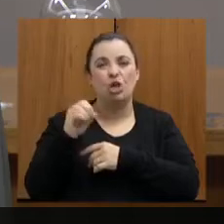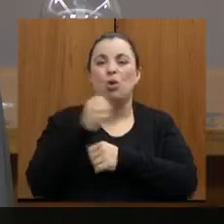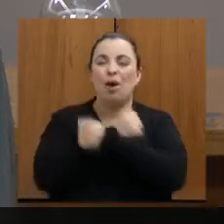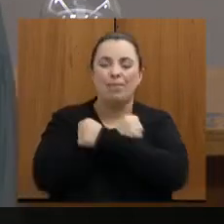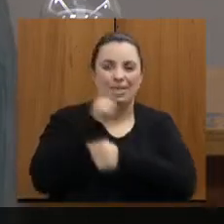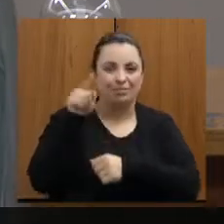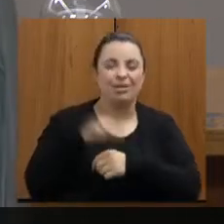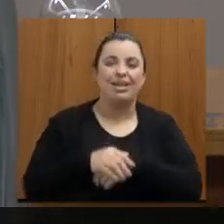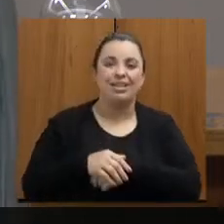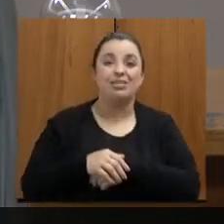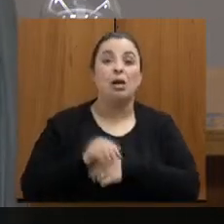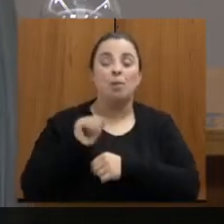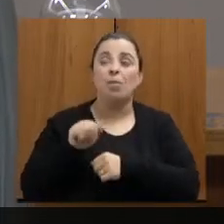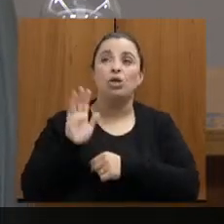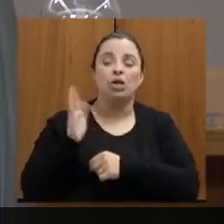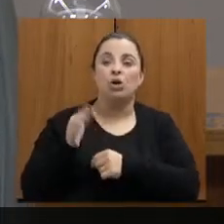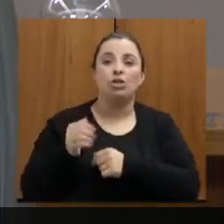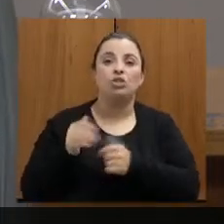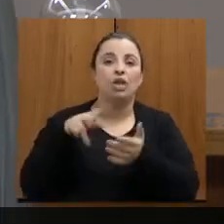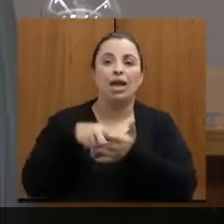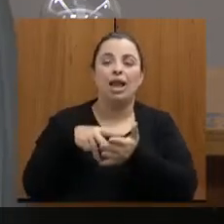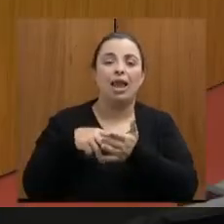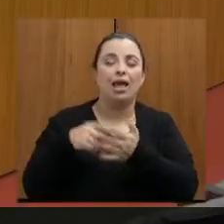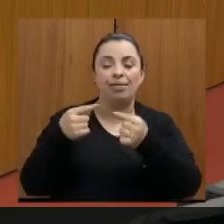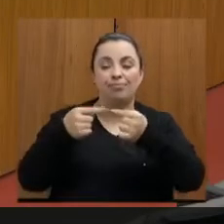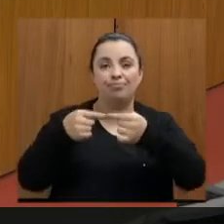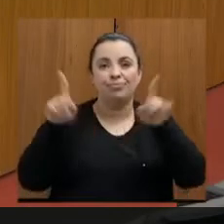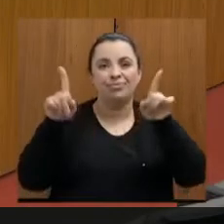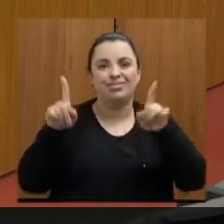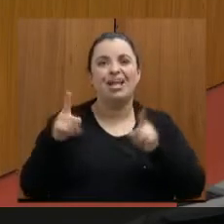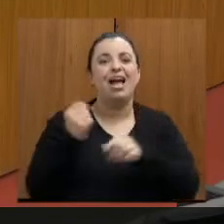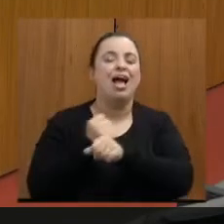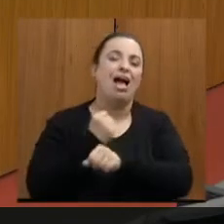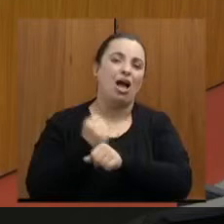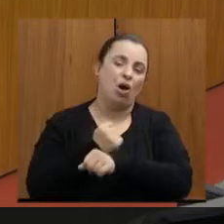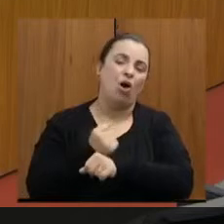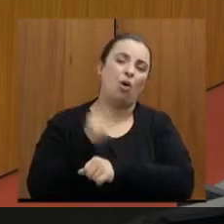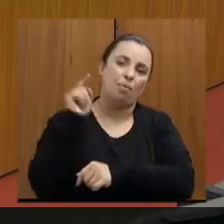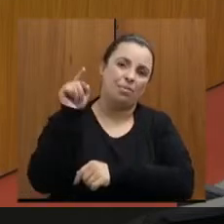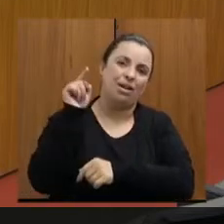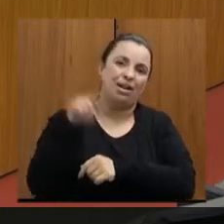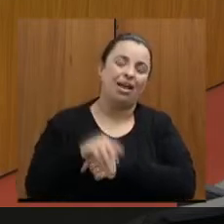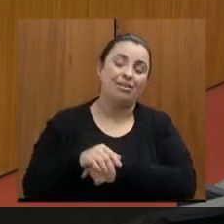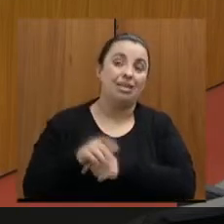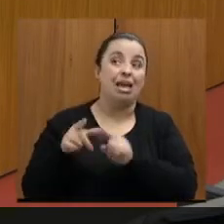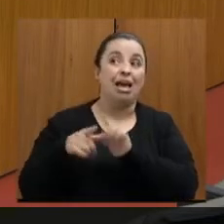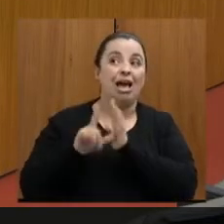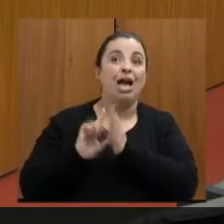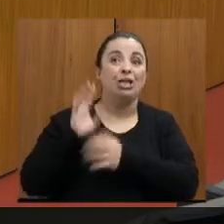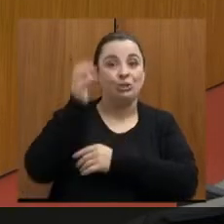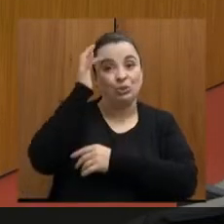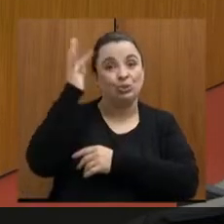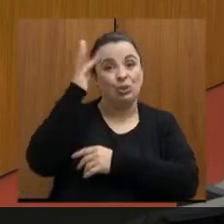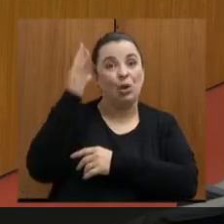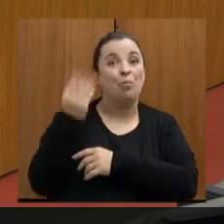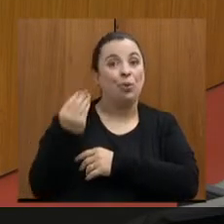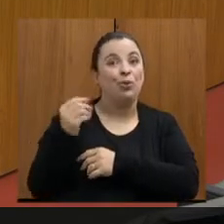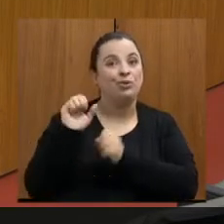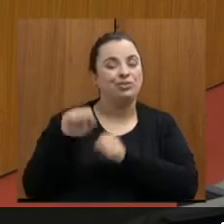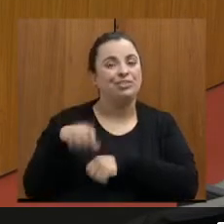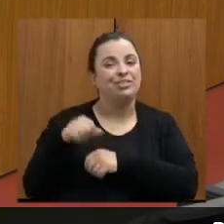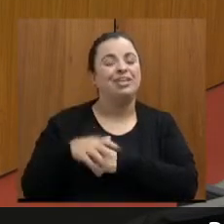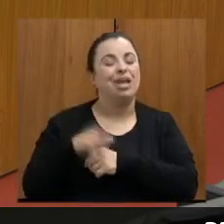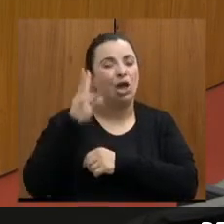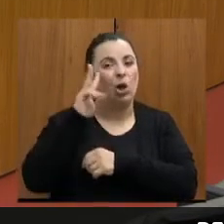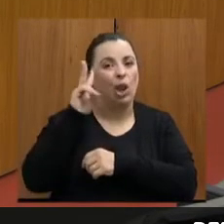gente possa ir lá da hora de início agora né vamos juntos lá da ordem de início dessa obra é tão sonhada e eu me lembro